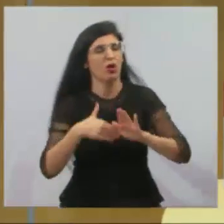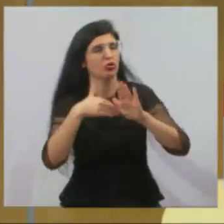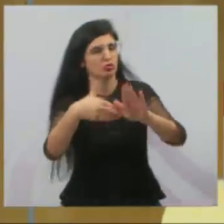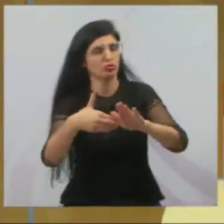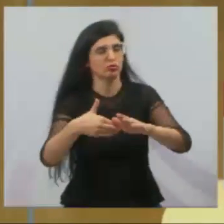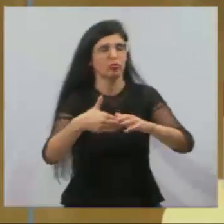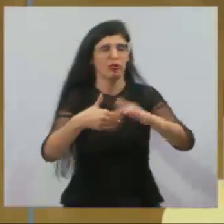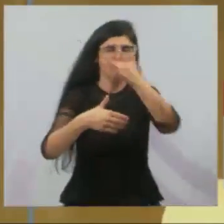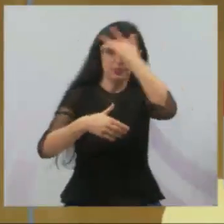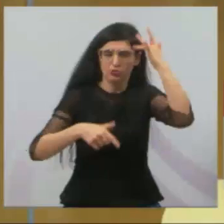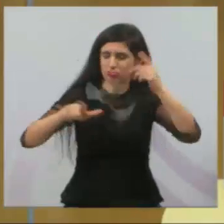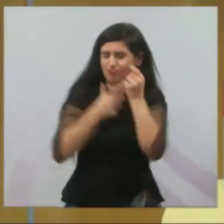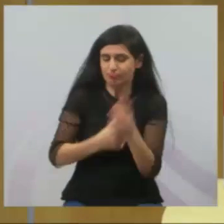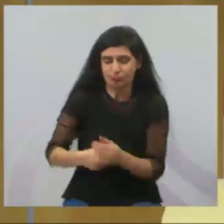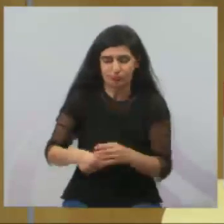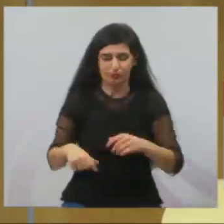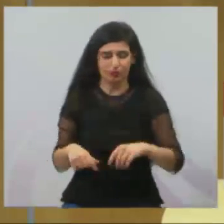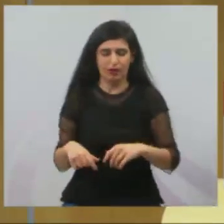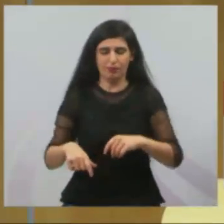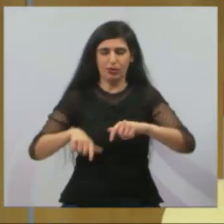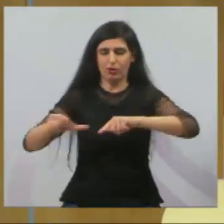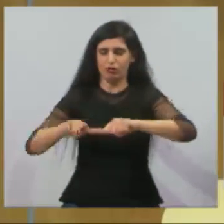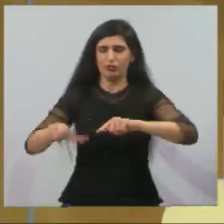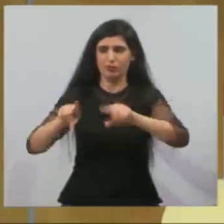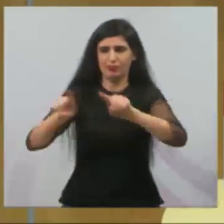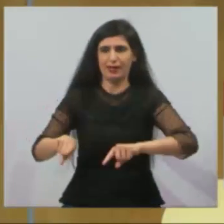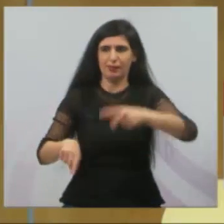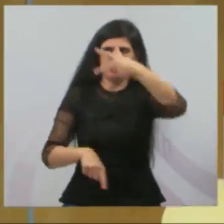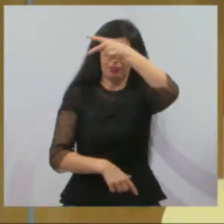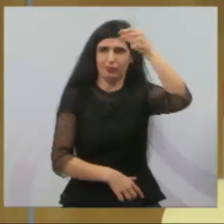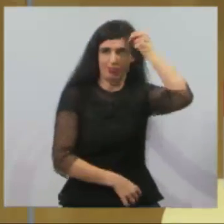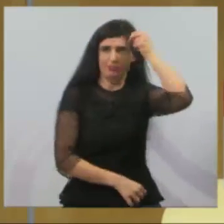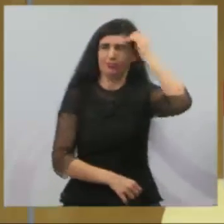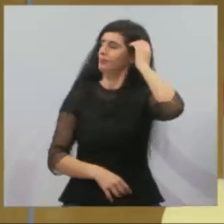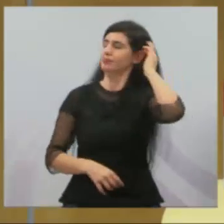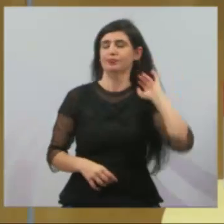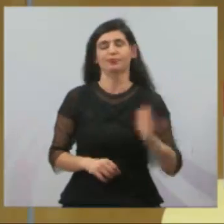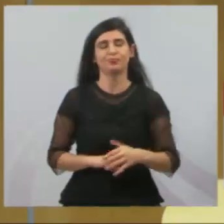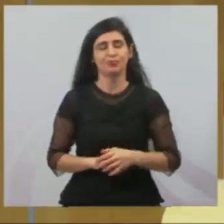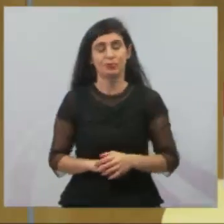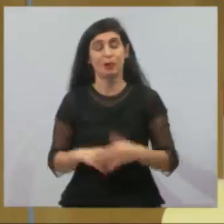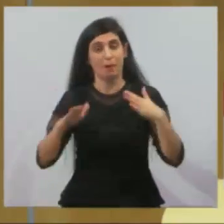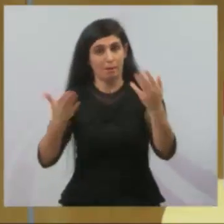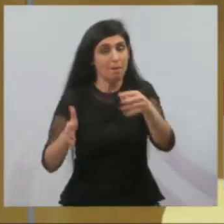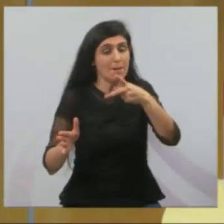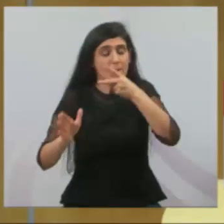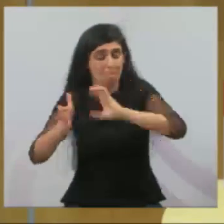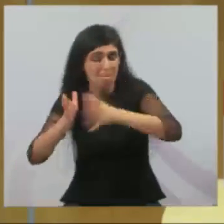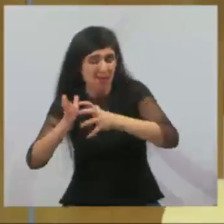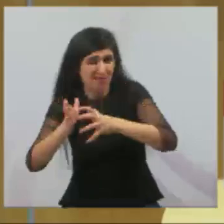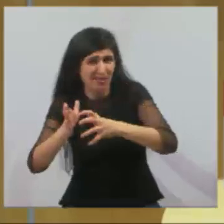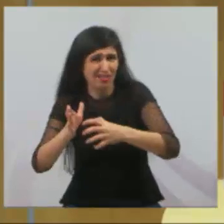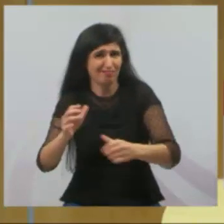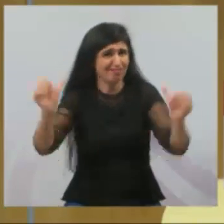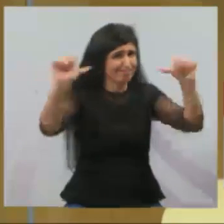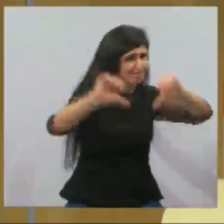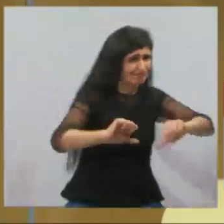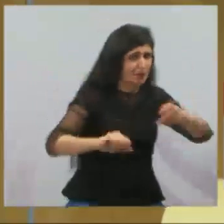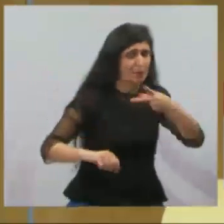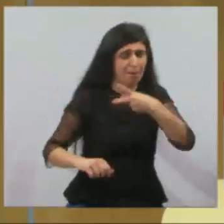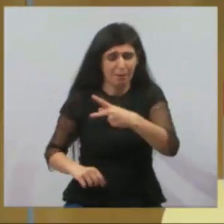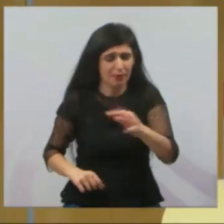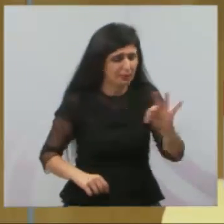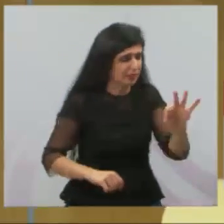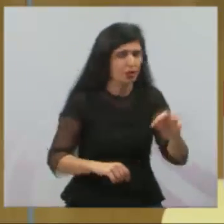nos tempos de PT, tiveram mais de 33% de perda. No governo Isaías Santana, nós repusemos